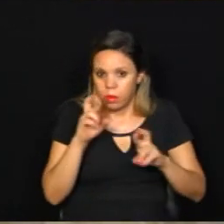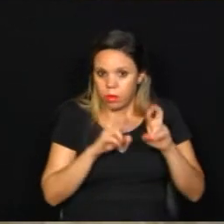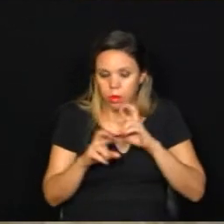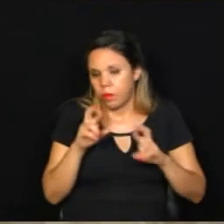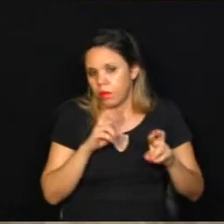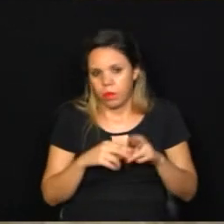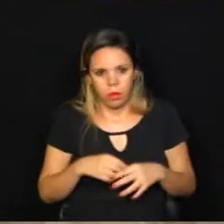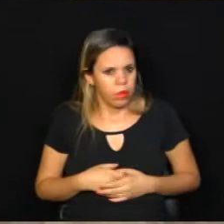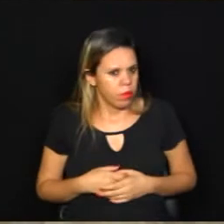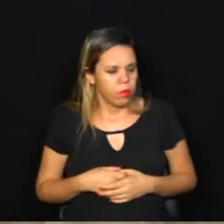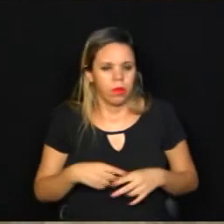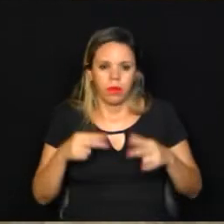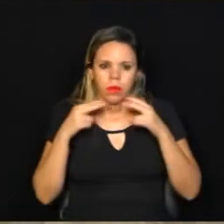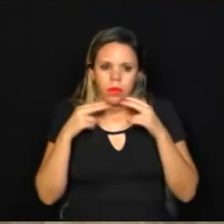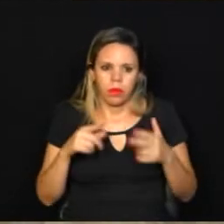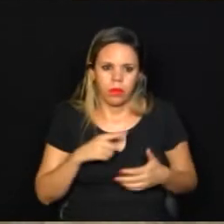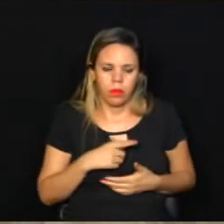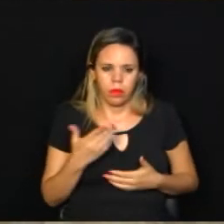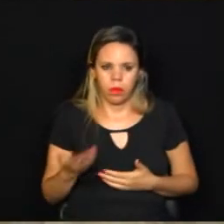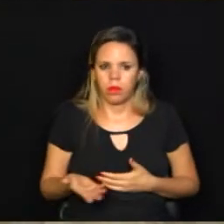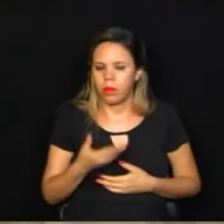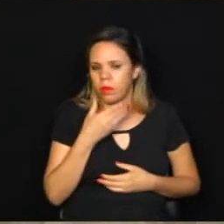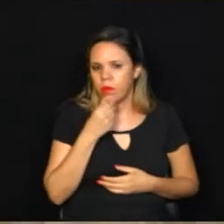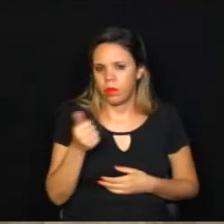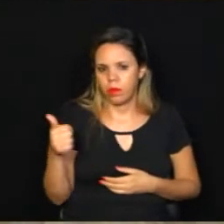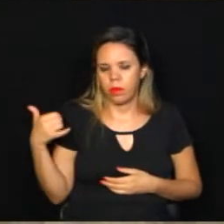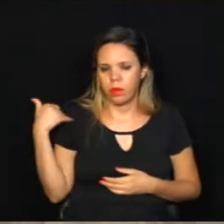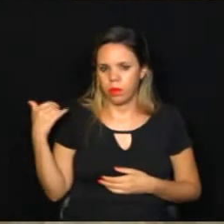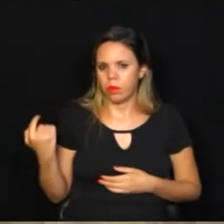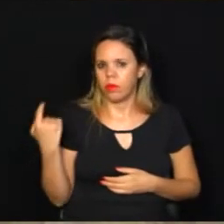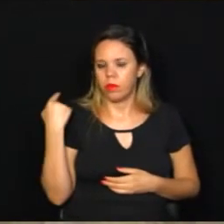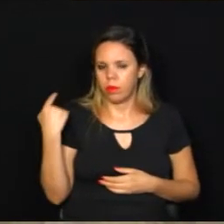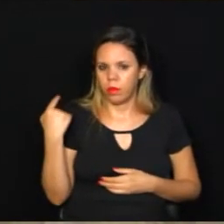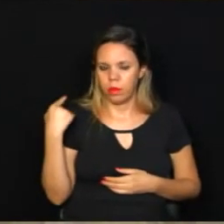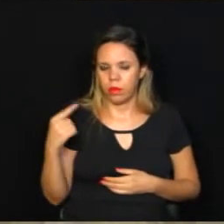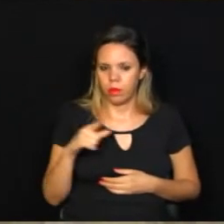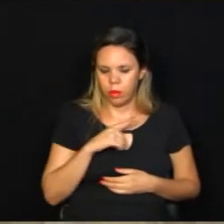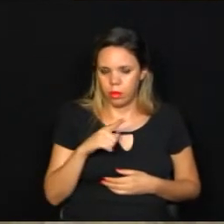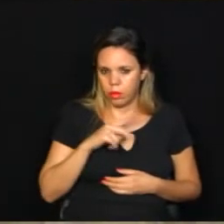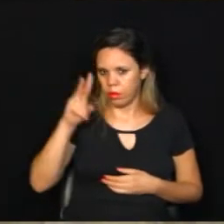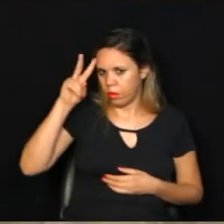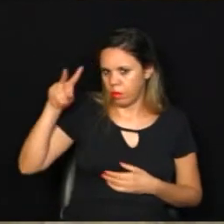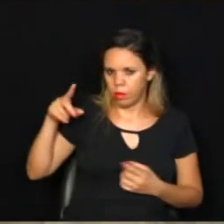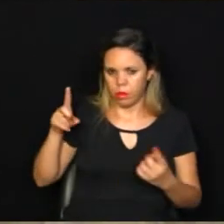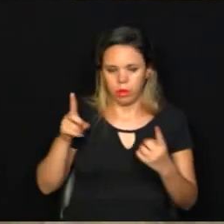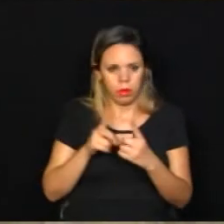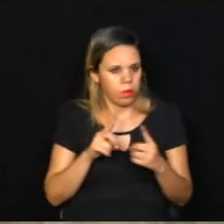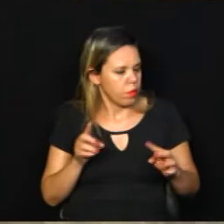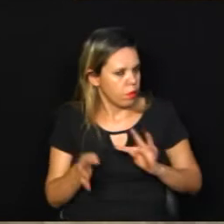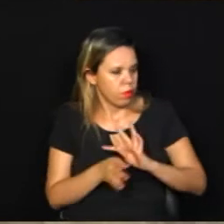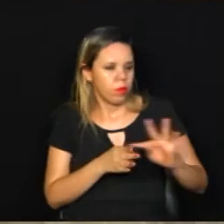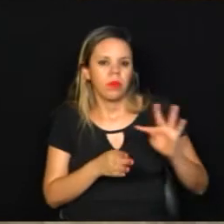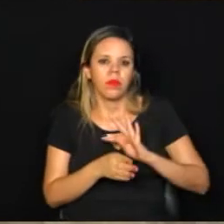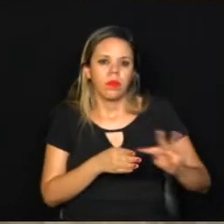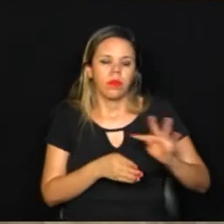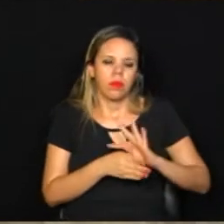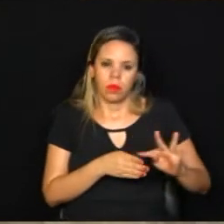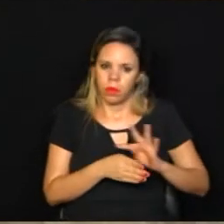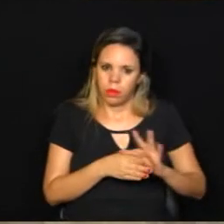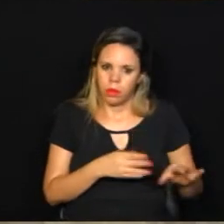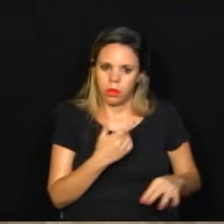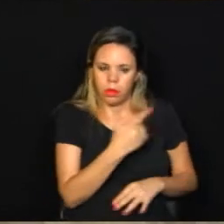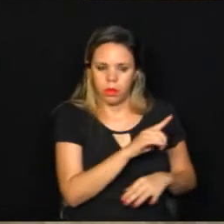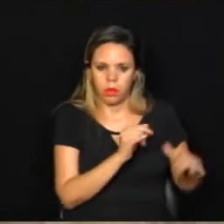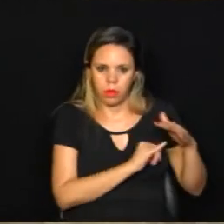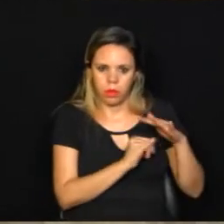porque a notícia que nós temos é que esse garoto já tinha um histórico de atendimento pelo Conselho Tutelar. Sim. E por uma